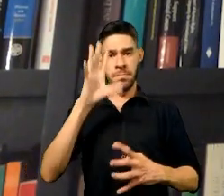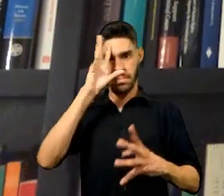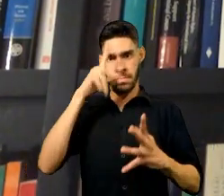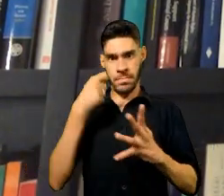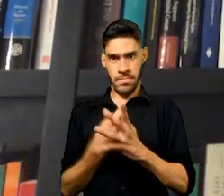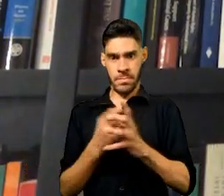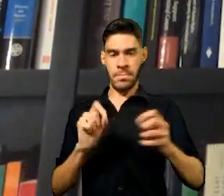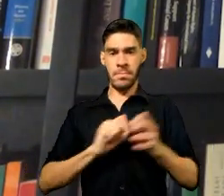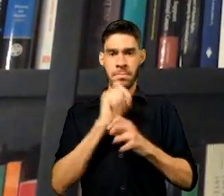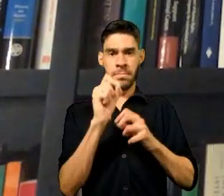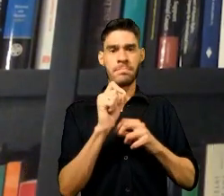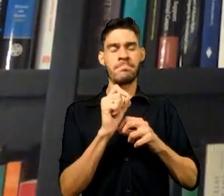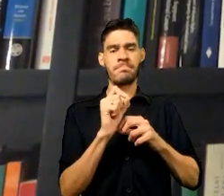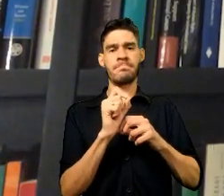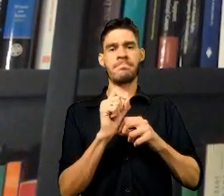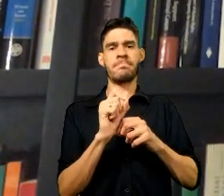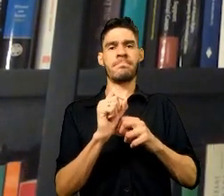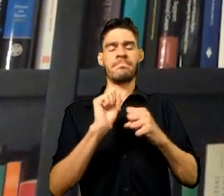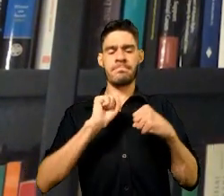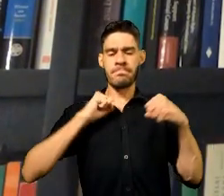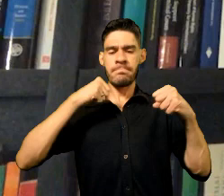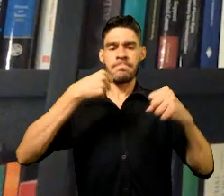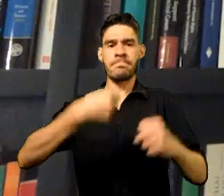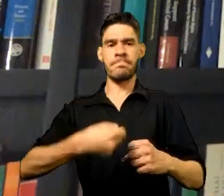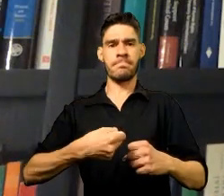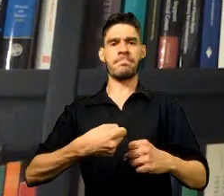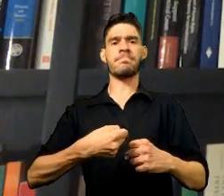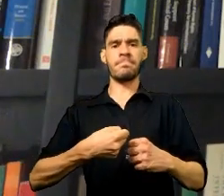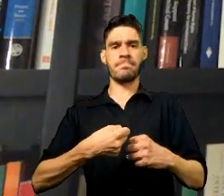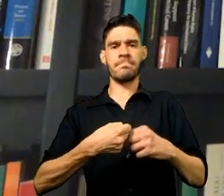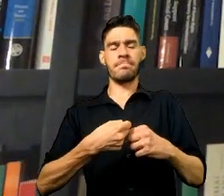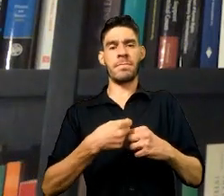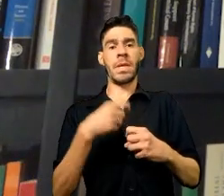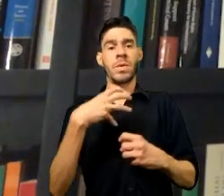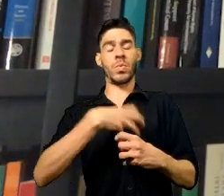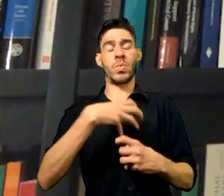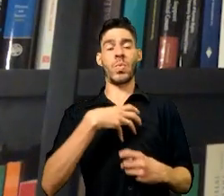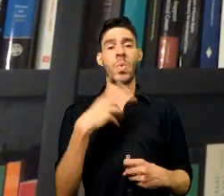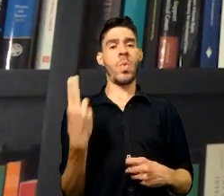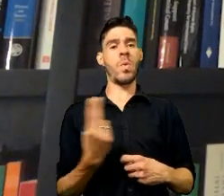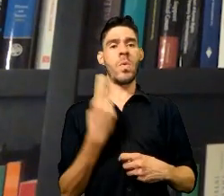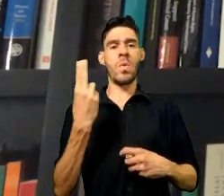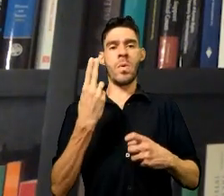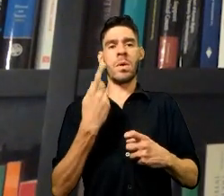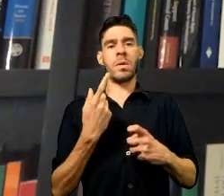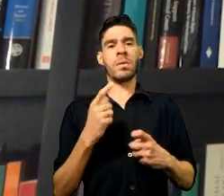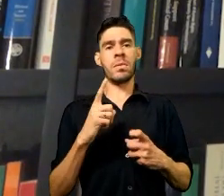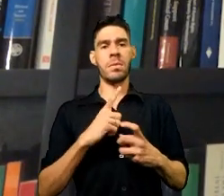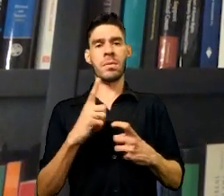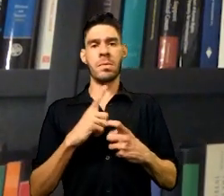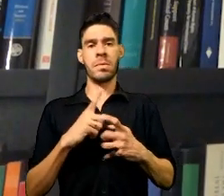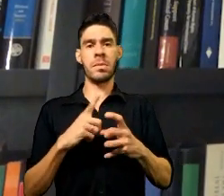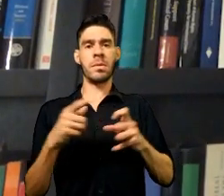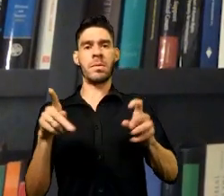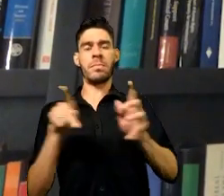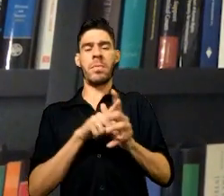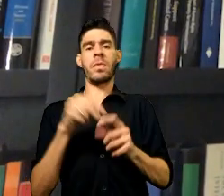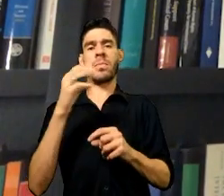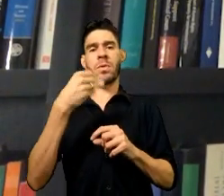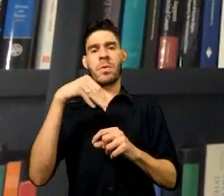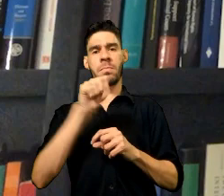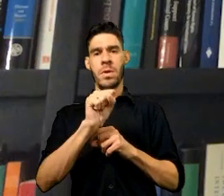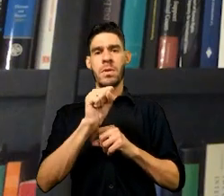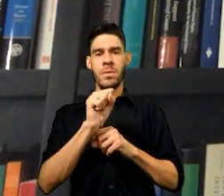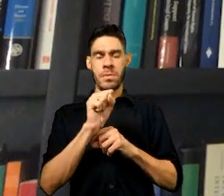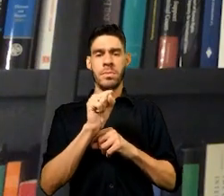13.979, que estabelece as medidas de enfrentamento desse estado de emergência reconhecido pela